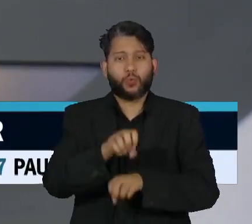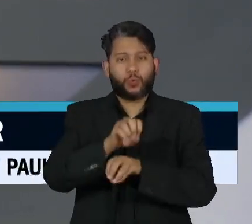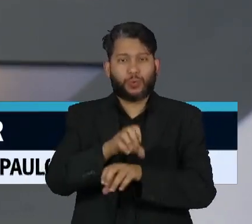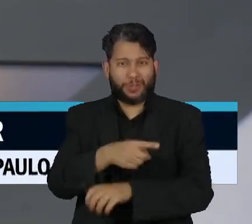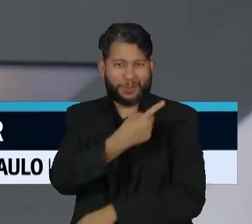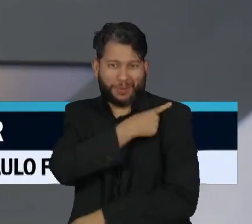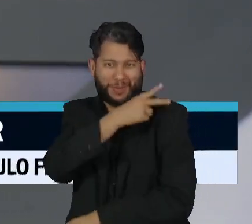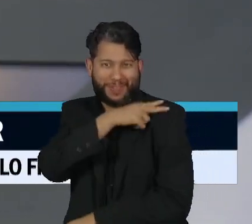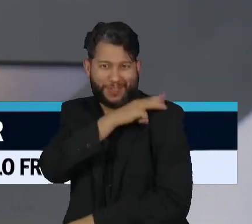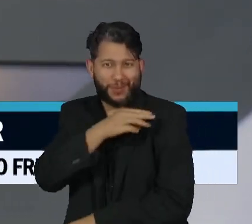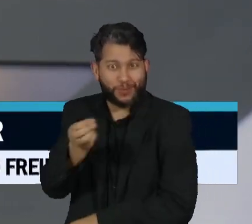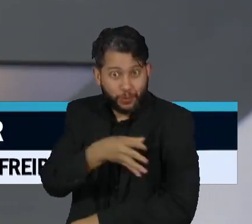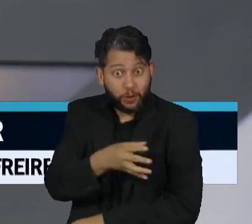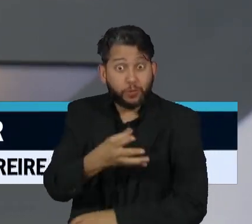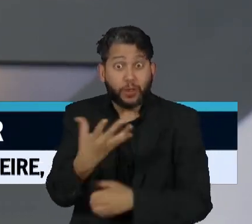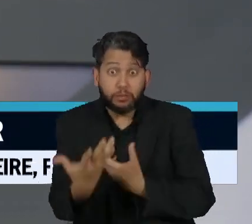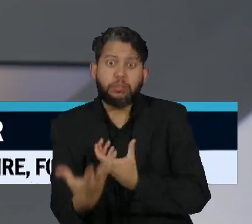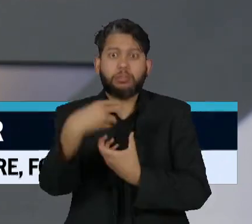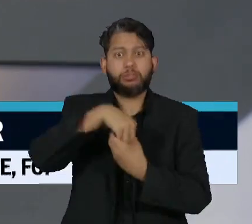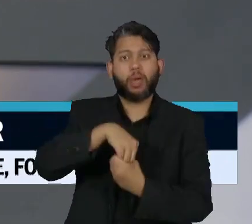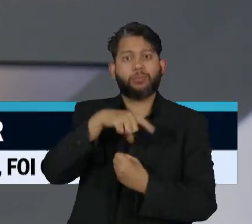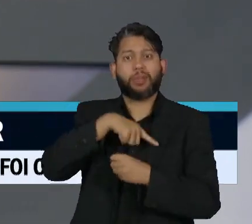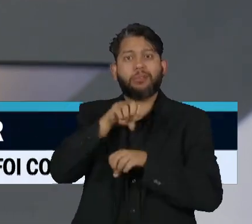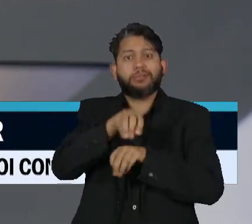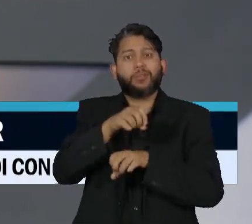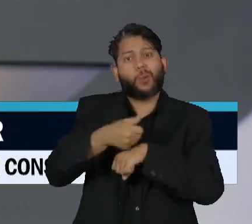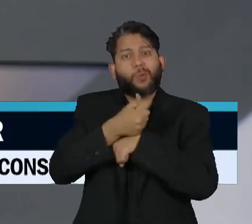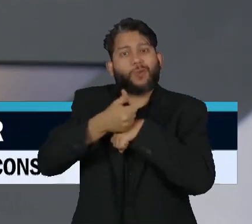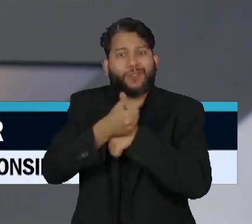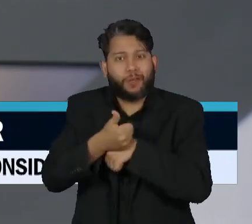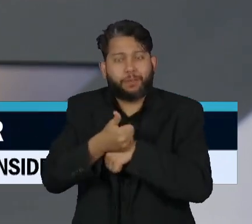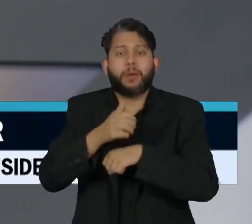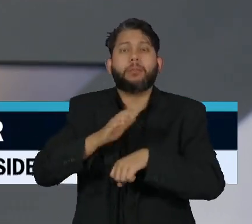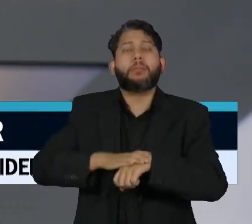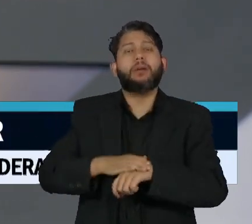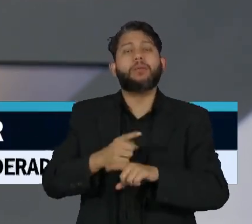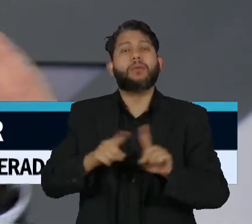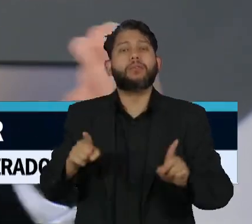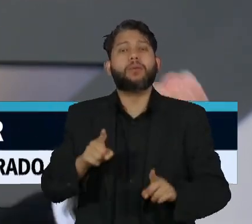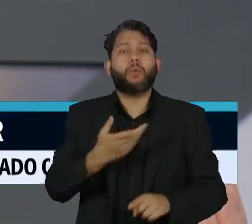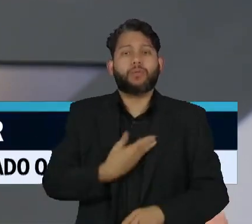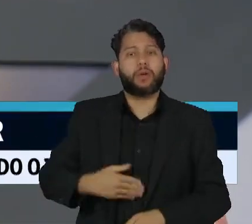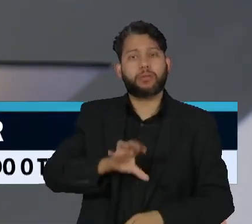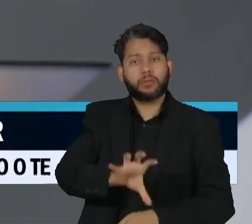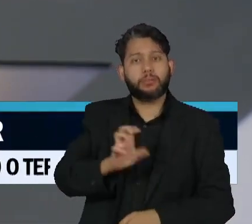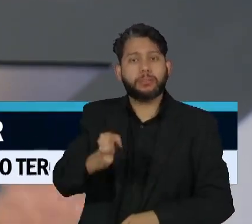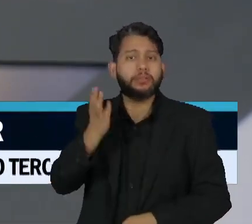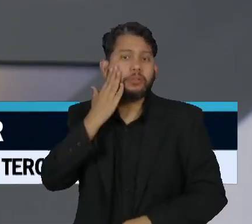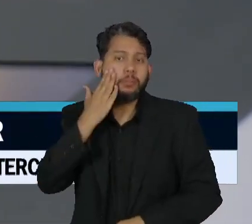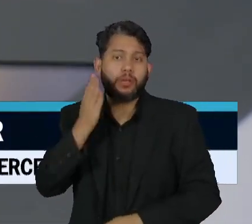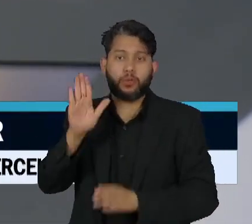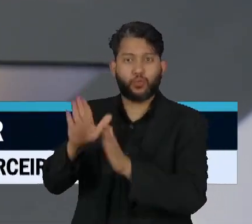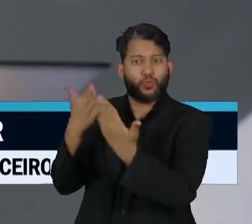ensino profissional. Então, o grande desafio dos estados é como garantir, na escola regular,